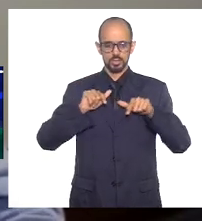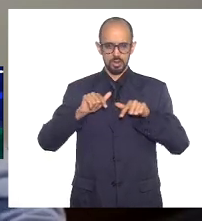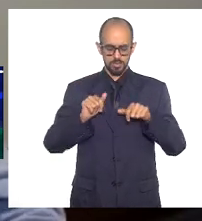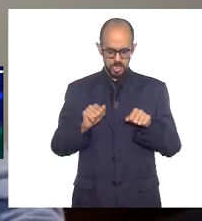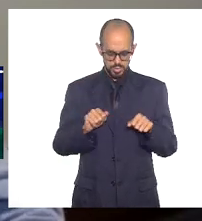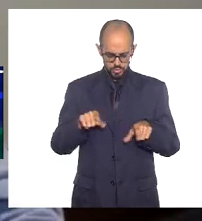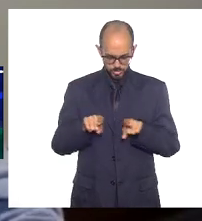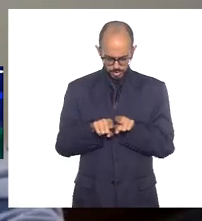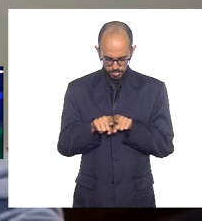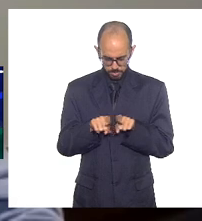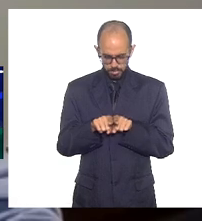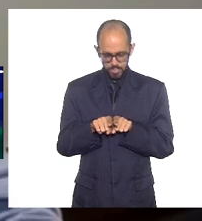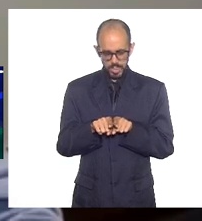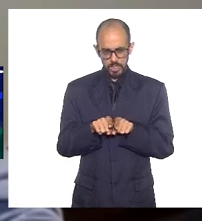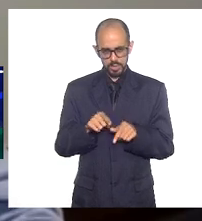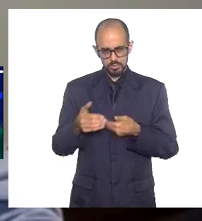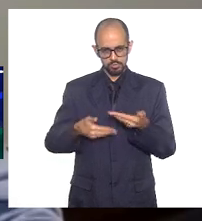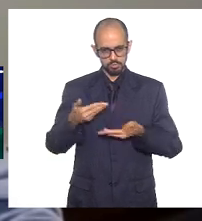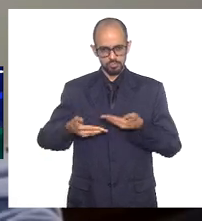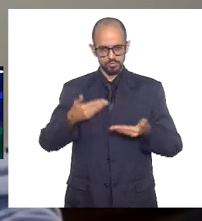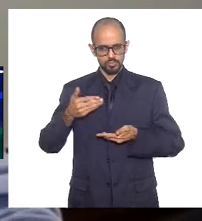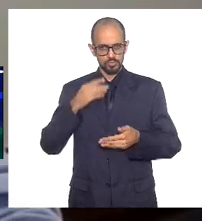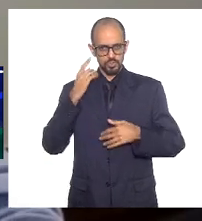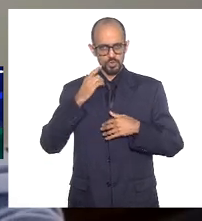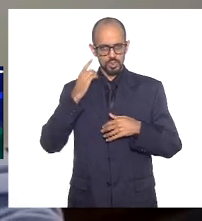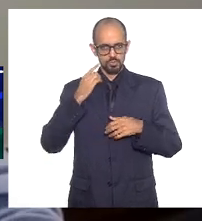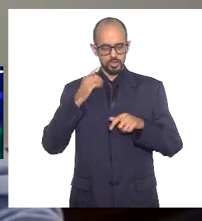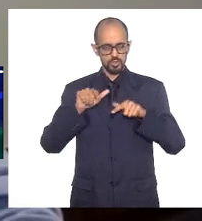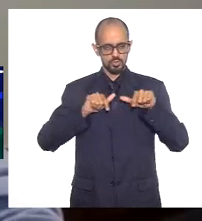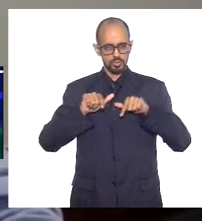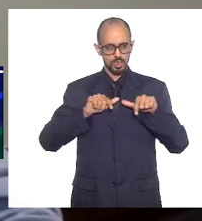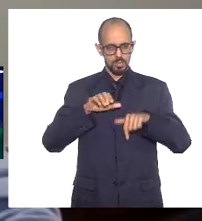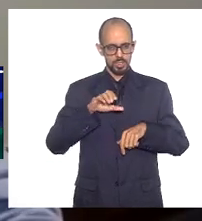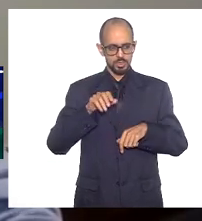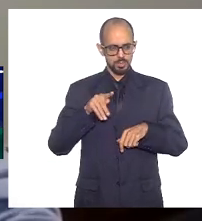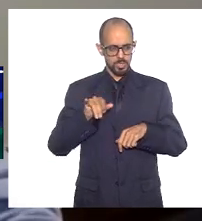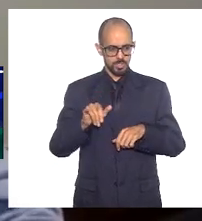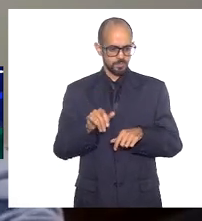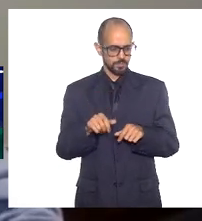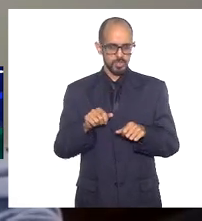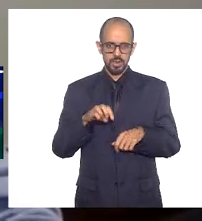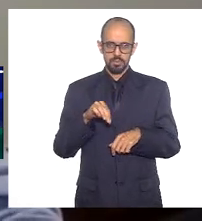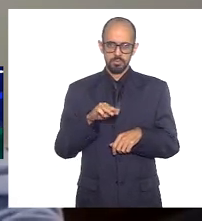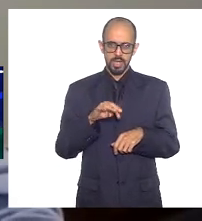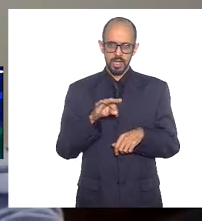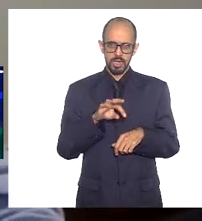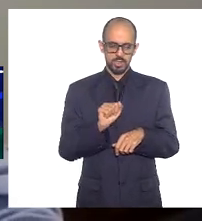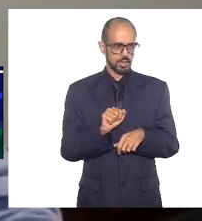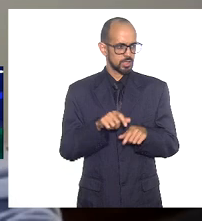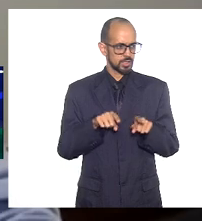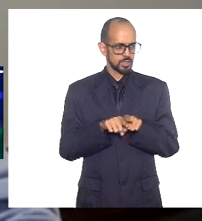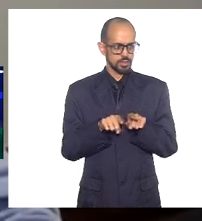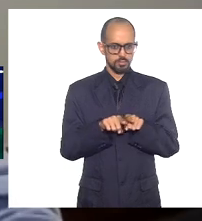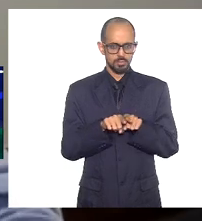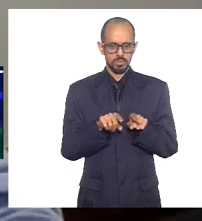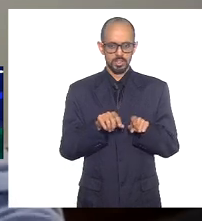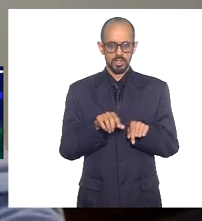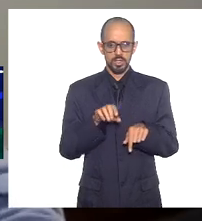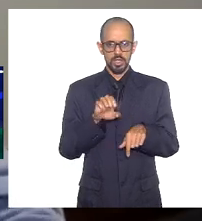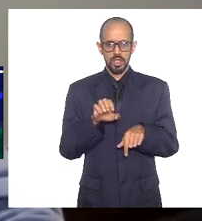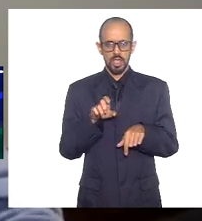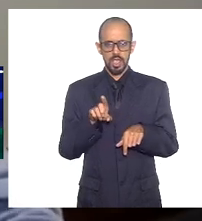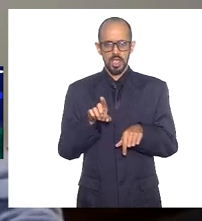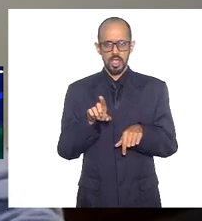envolvimento dos parlamentares nos trabalhos da comissão Marta Eleomar Alexandre Freitas